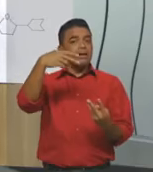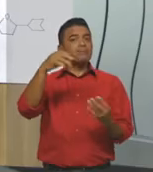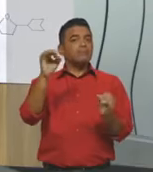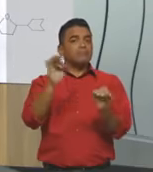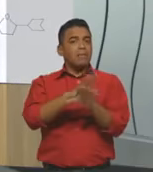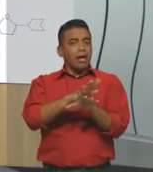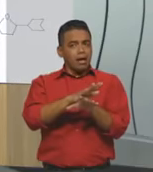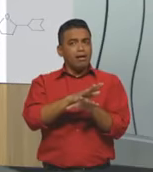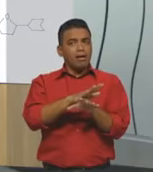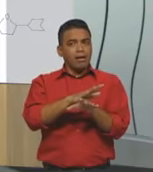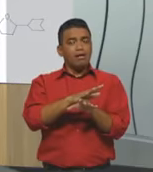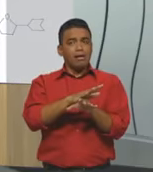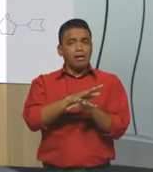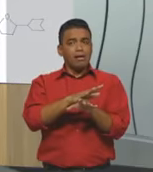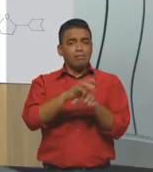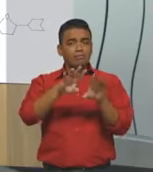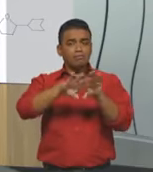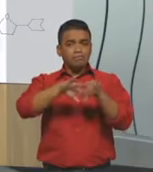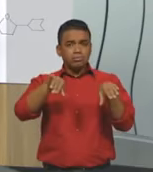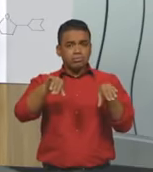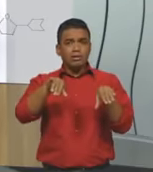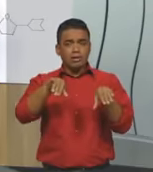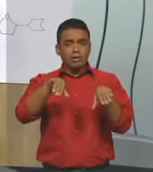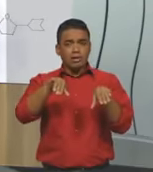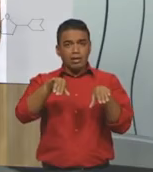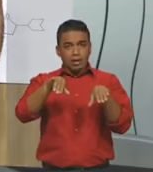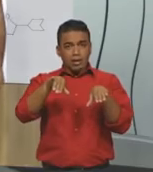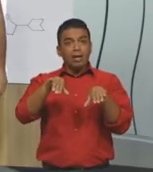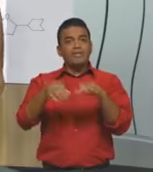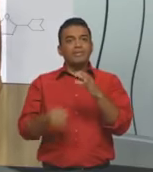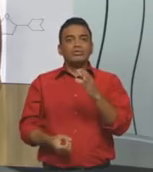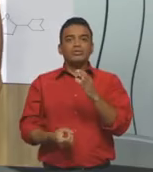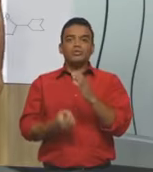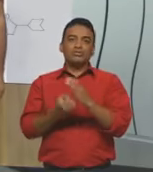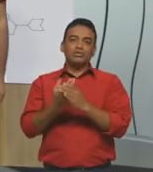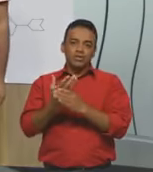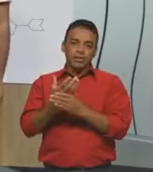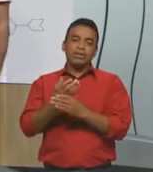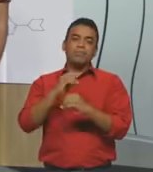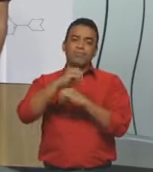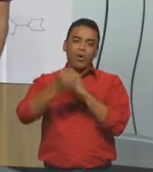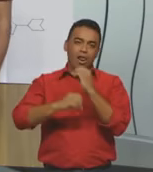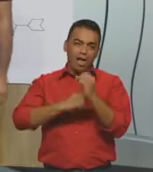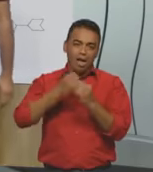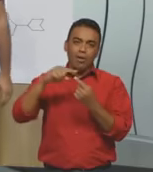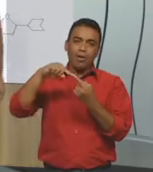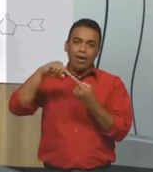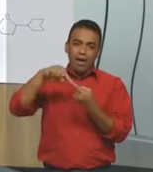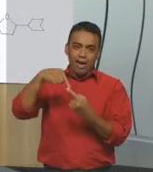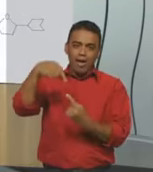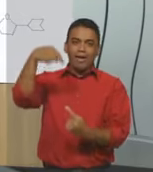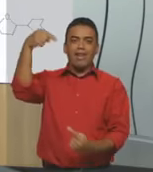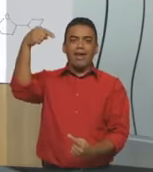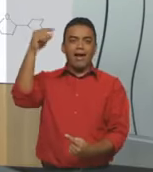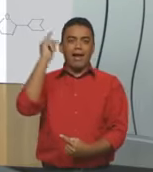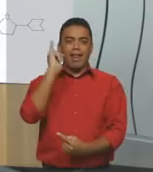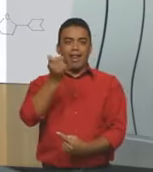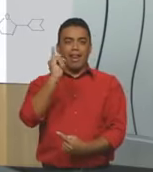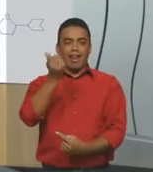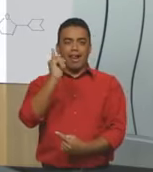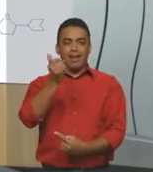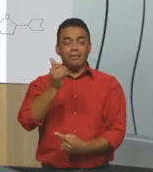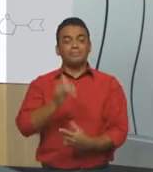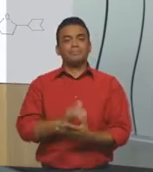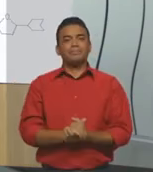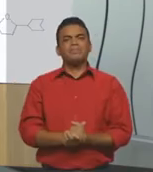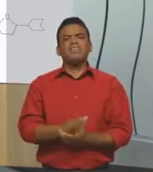partir dela, vai sintetizar, então, uma molécula de RNA mensageiro. Mas aí, só uma pausa aqui